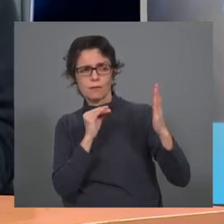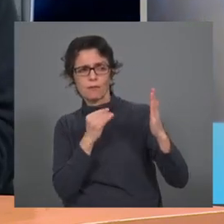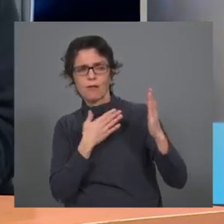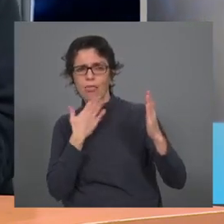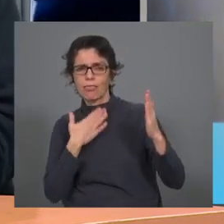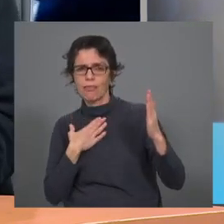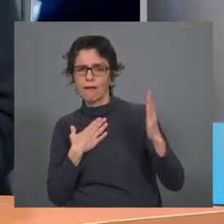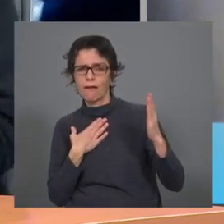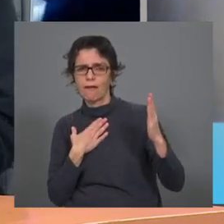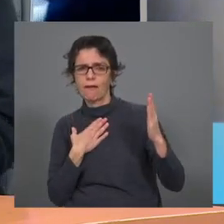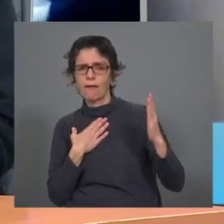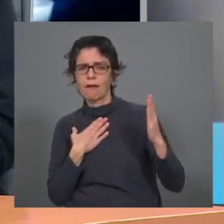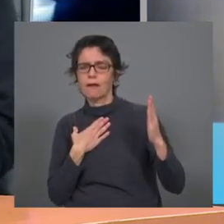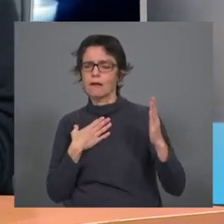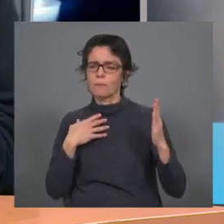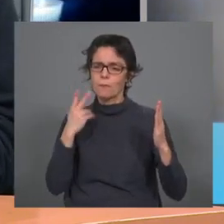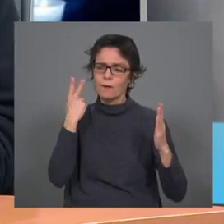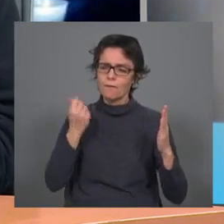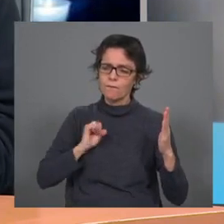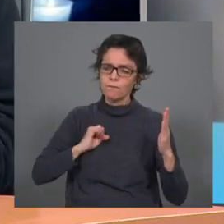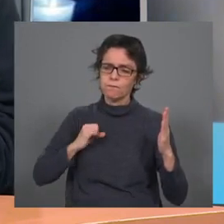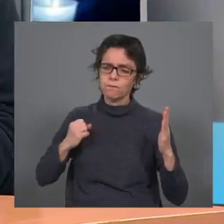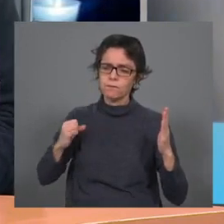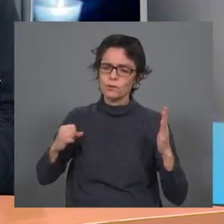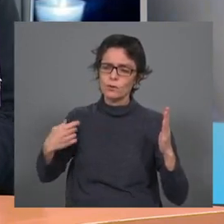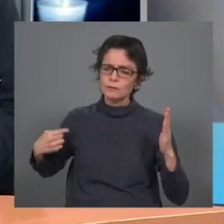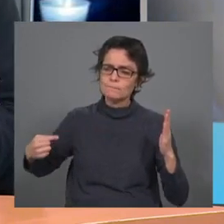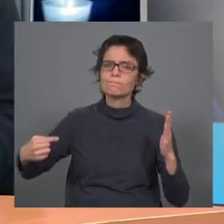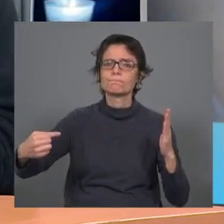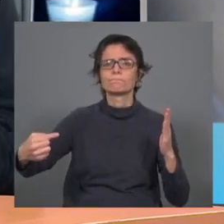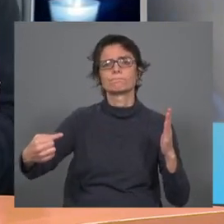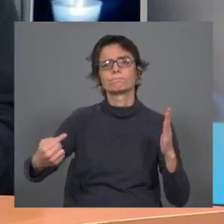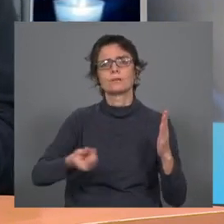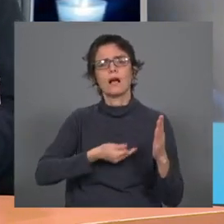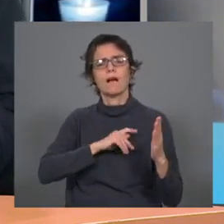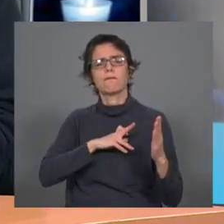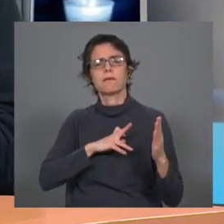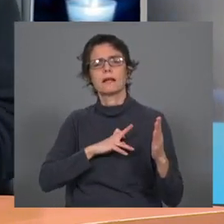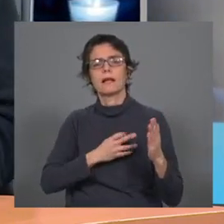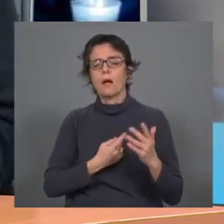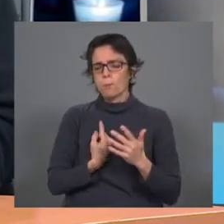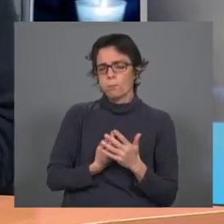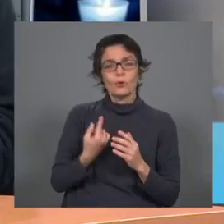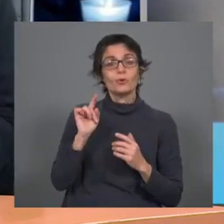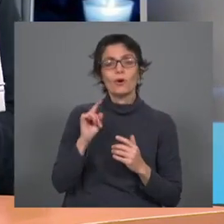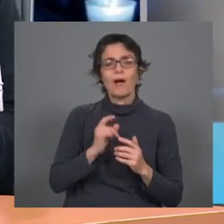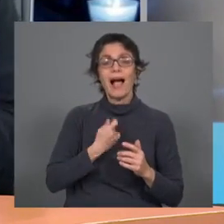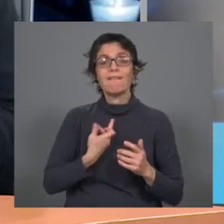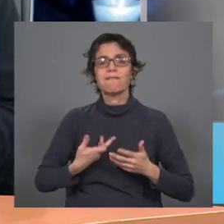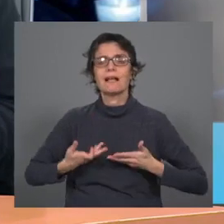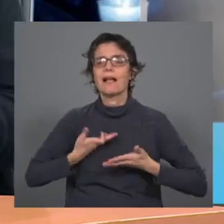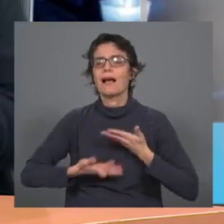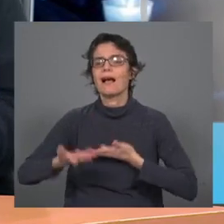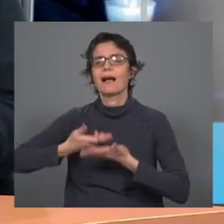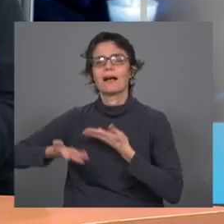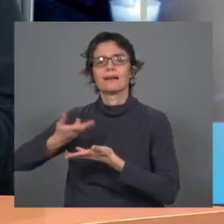hospitaleiros, para também vivermos nós assim a nossa fé. Vivermos não sozinhos, mas na partilha com o outro, também a